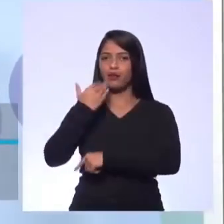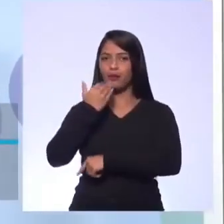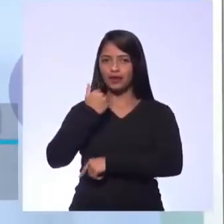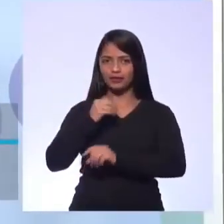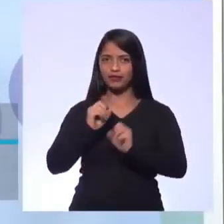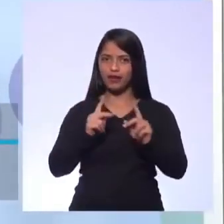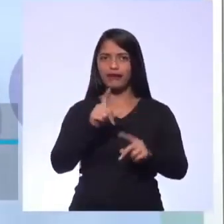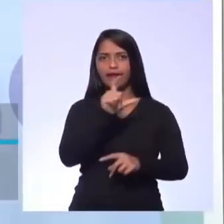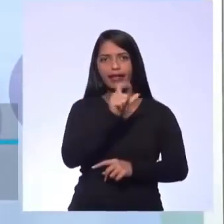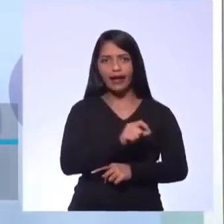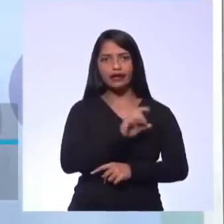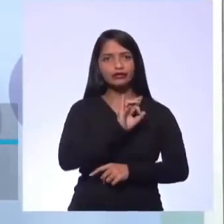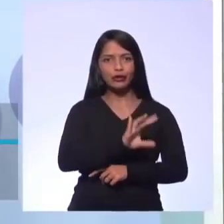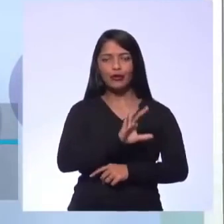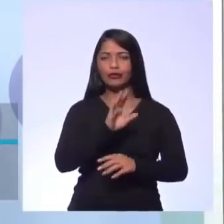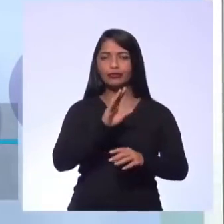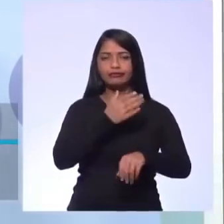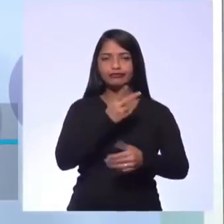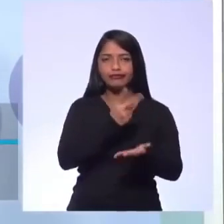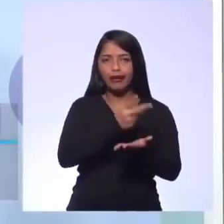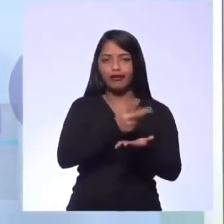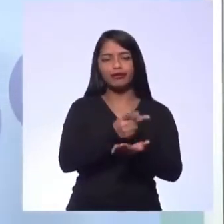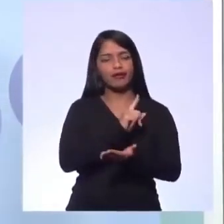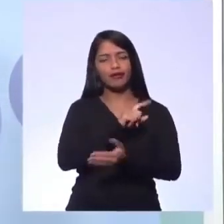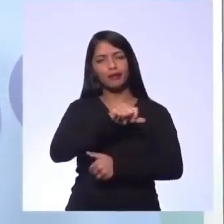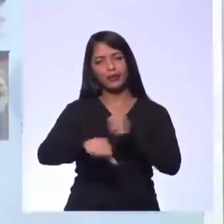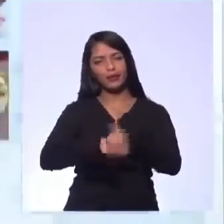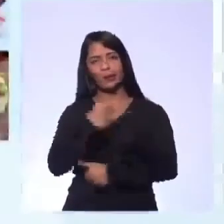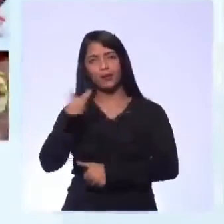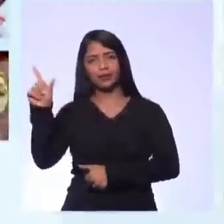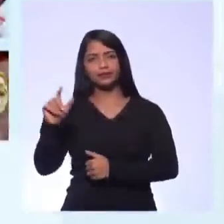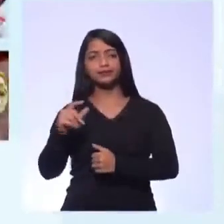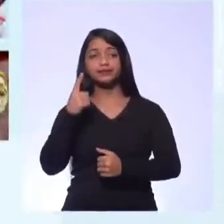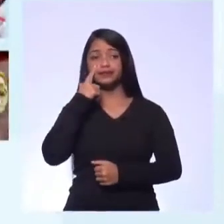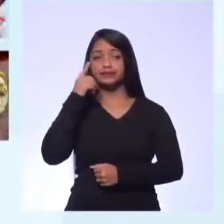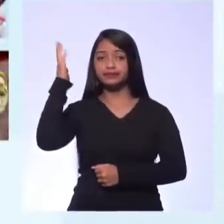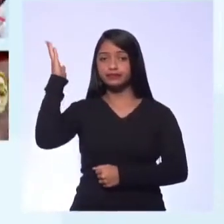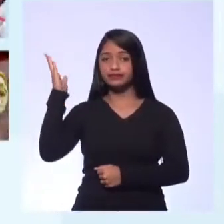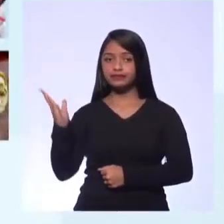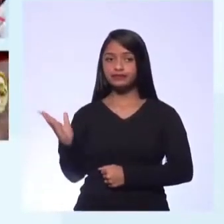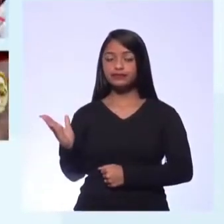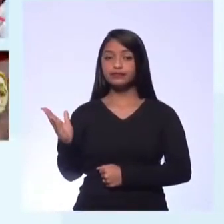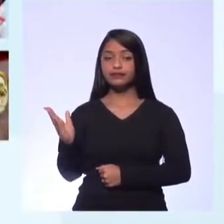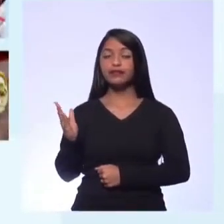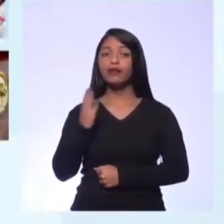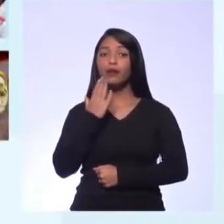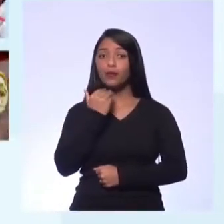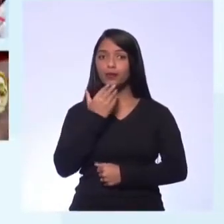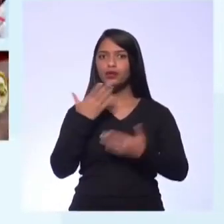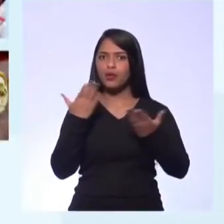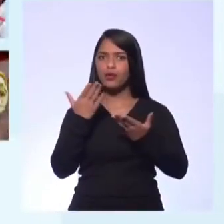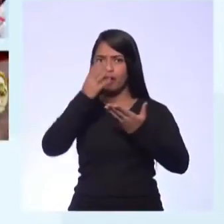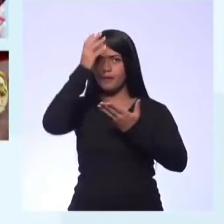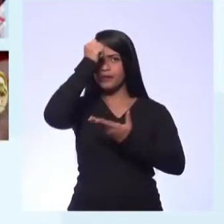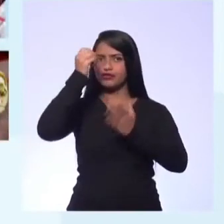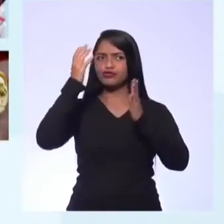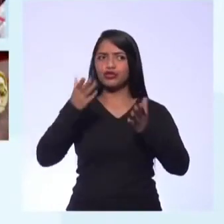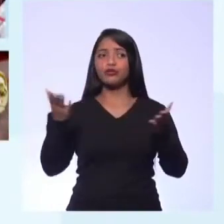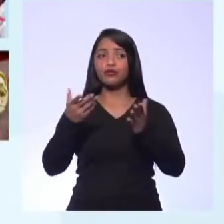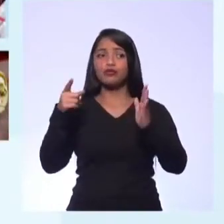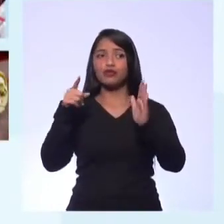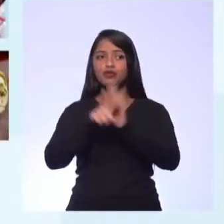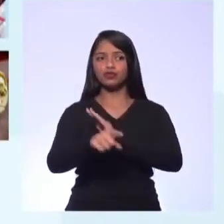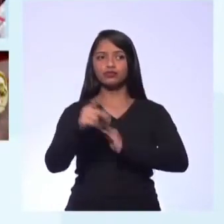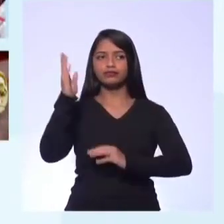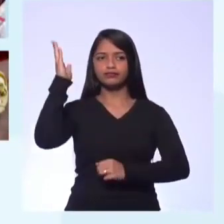né? Vamos expandir esse vocabulário. Tem aí na tela, vão ter outros pratos que a gente já falou sobre eles hoje, e aí tem a pergunta para vocês. Do you know